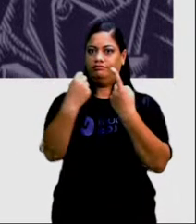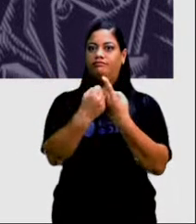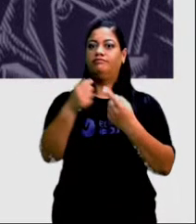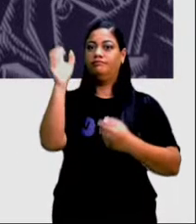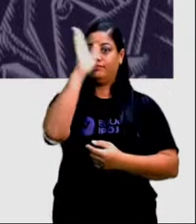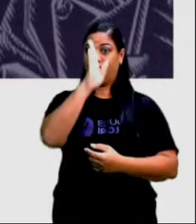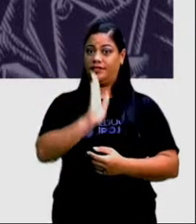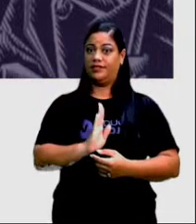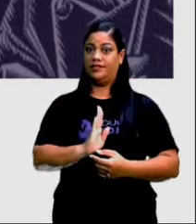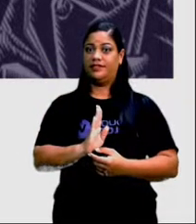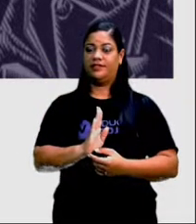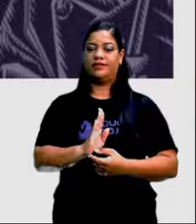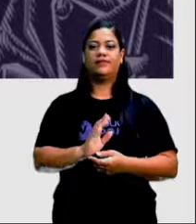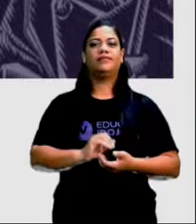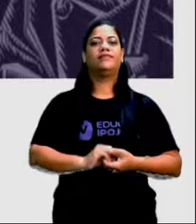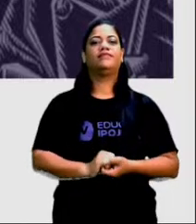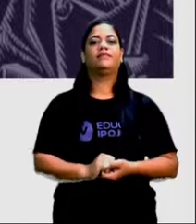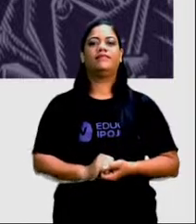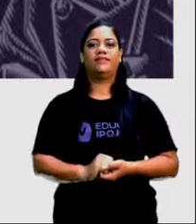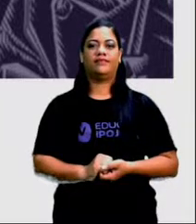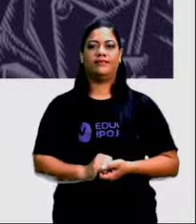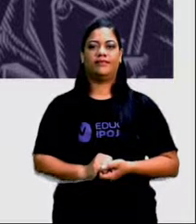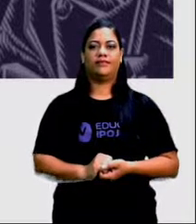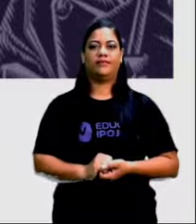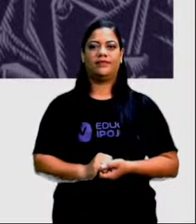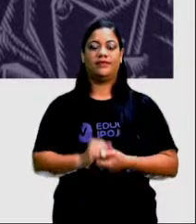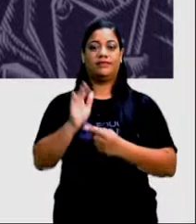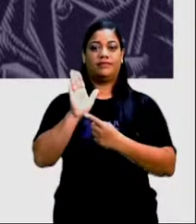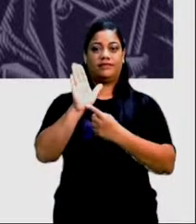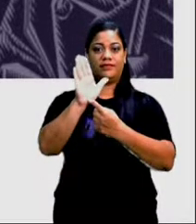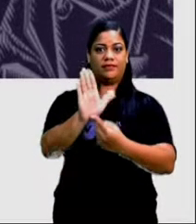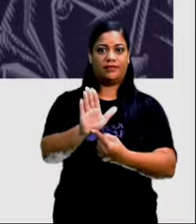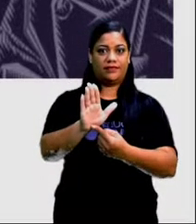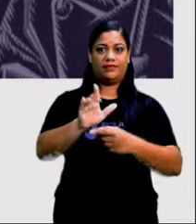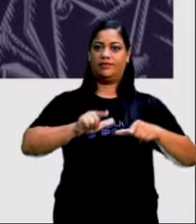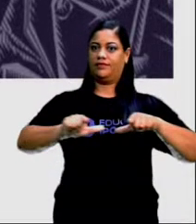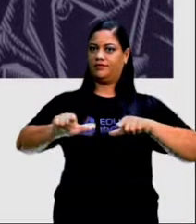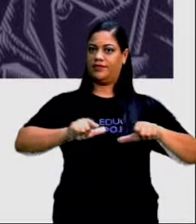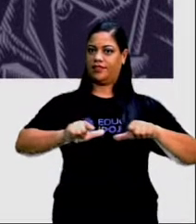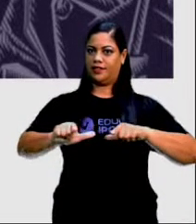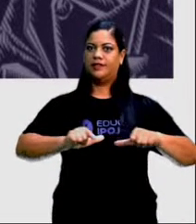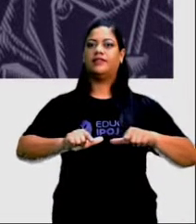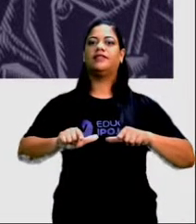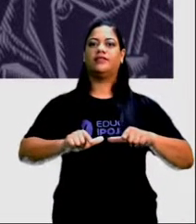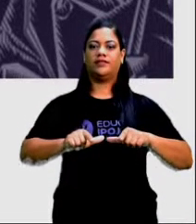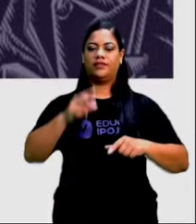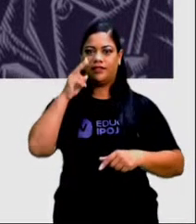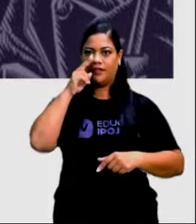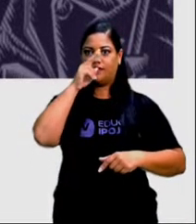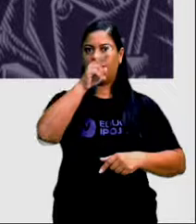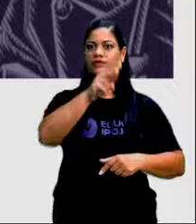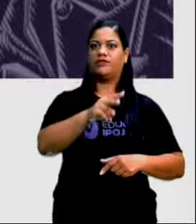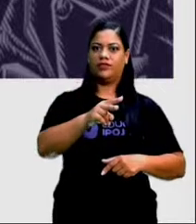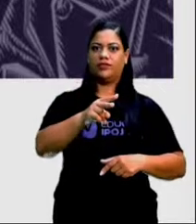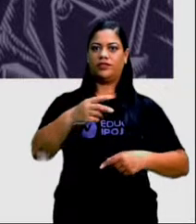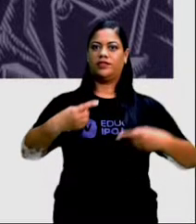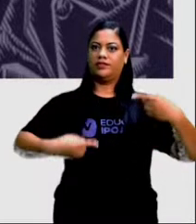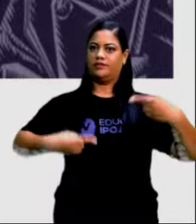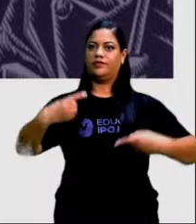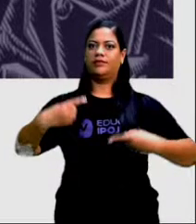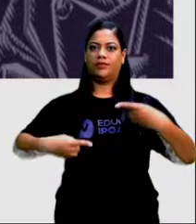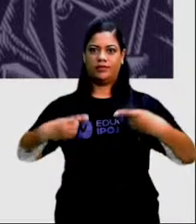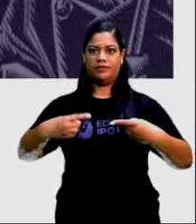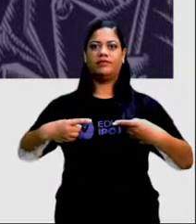Brasil, exercendo atividades que vão desde a representação dos trabalhadores à forte atuação no cenário